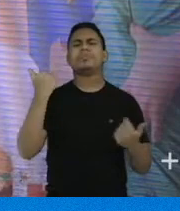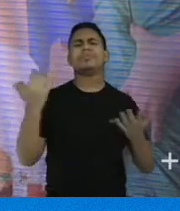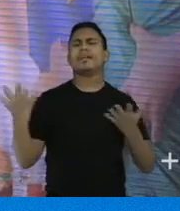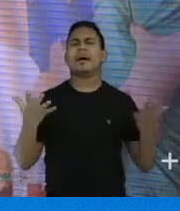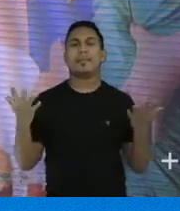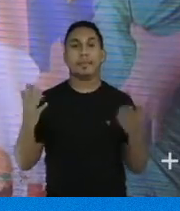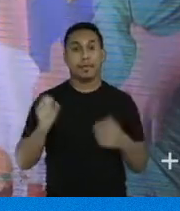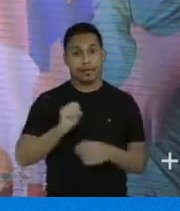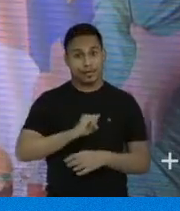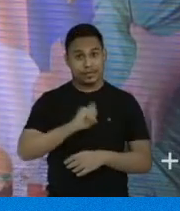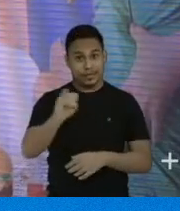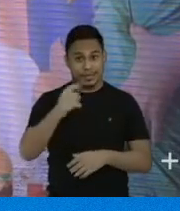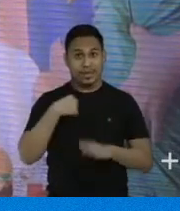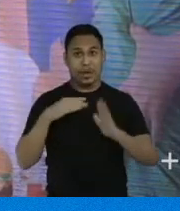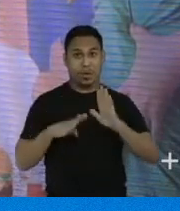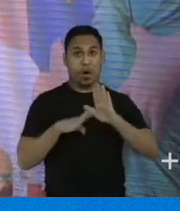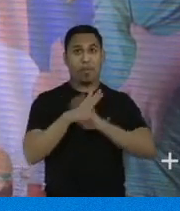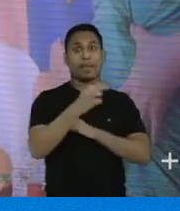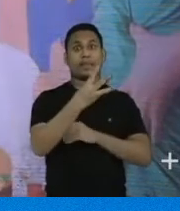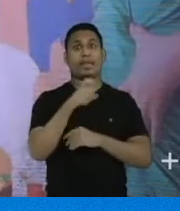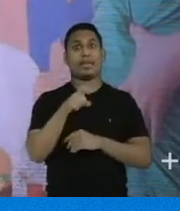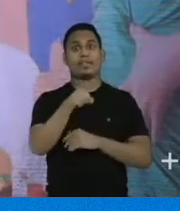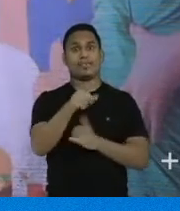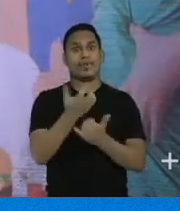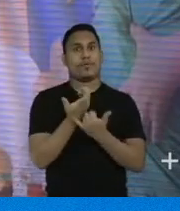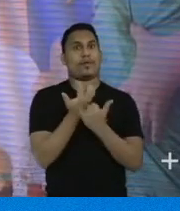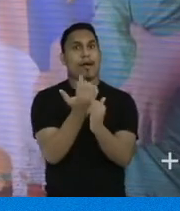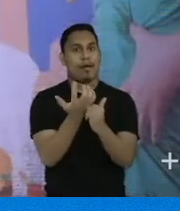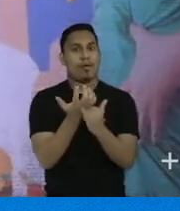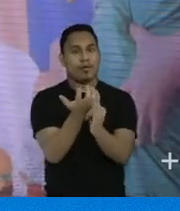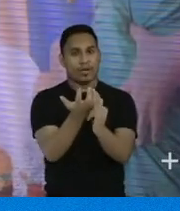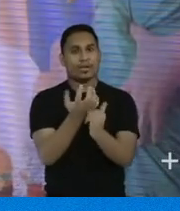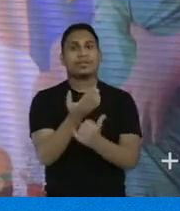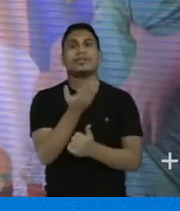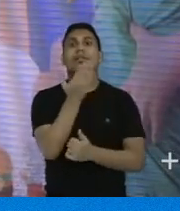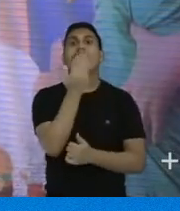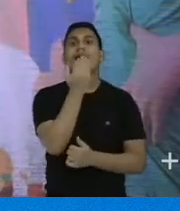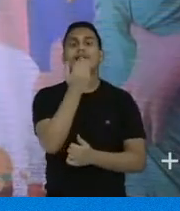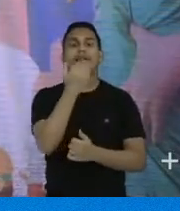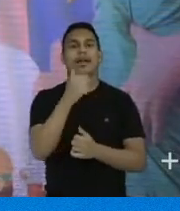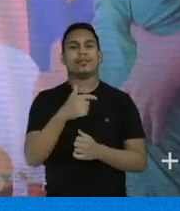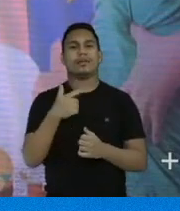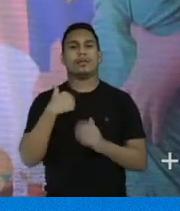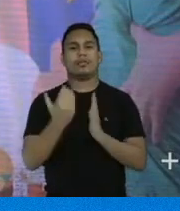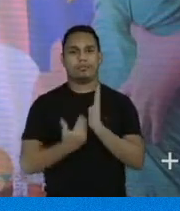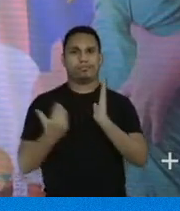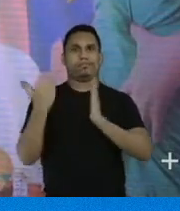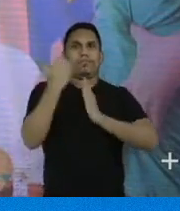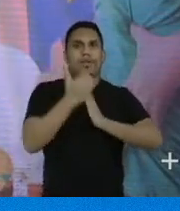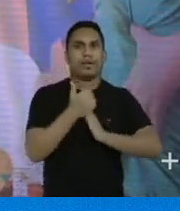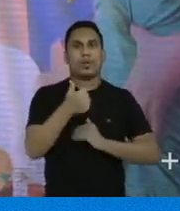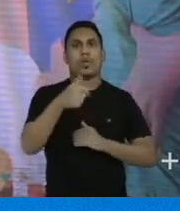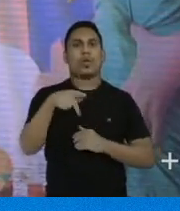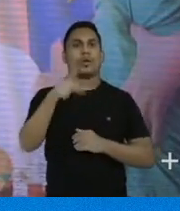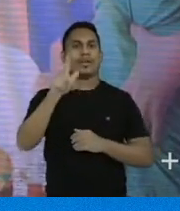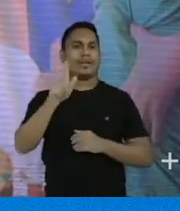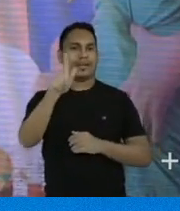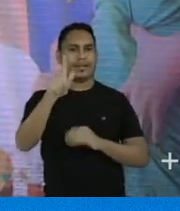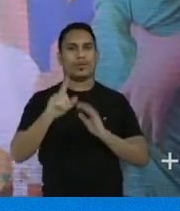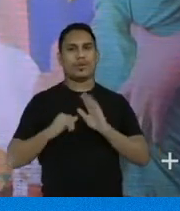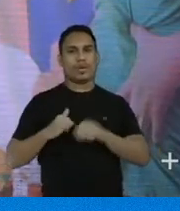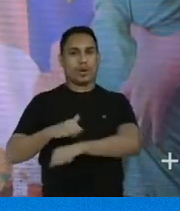aumento 3.000 calorias na minha dieta, eu ganho 1 quilo de gordura. Se eu reduzo 500 calorias por dia, em